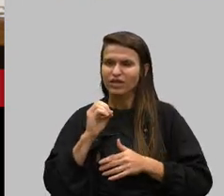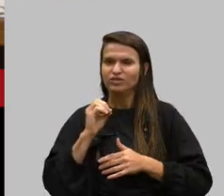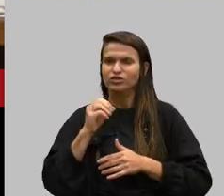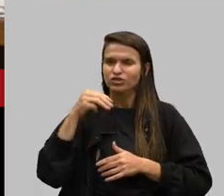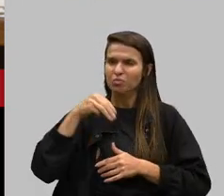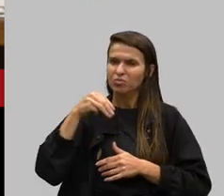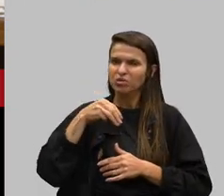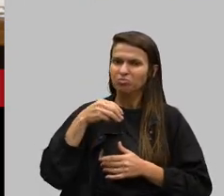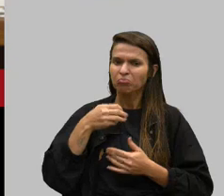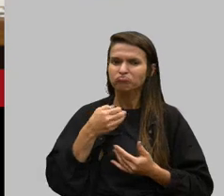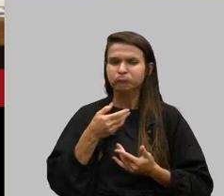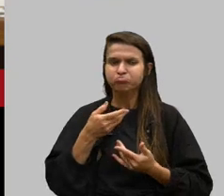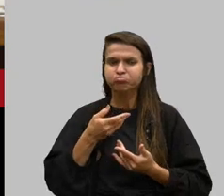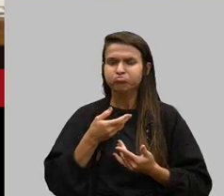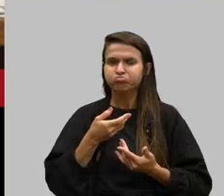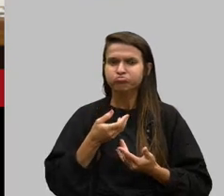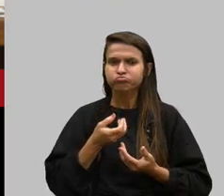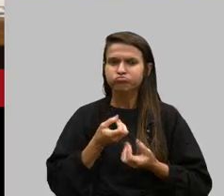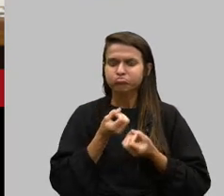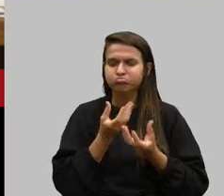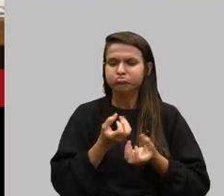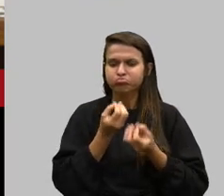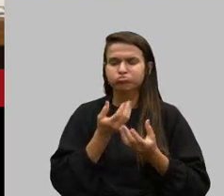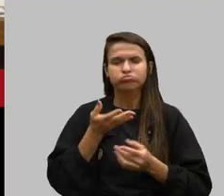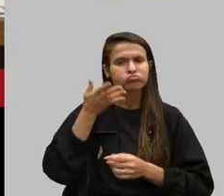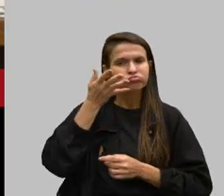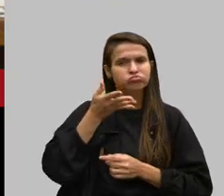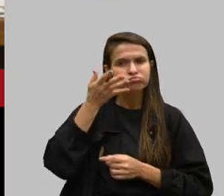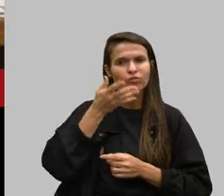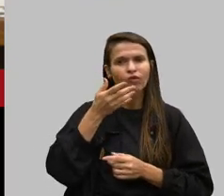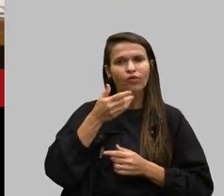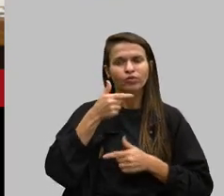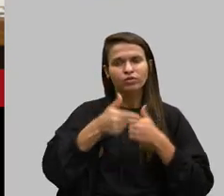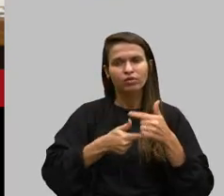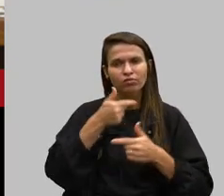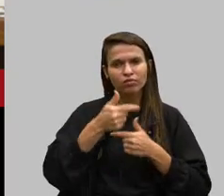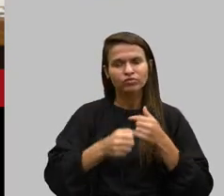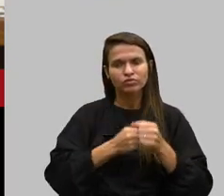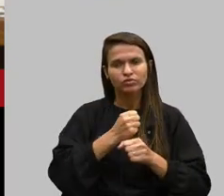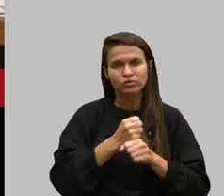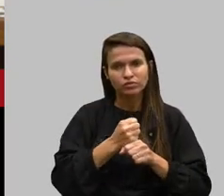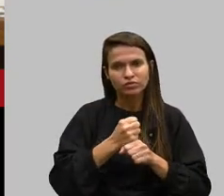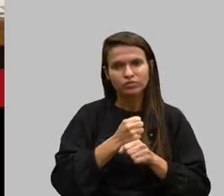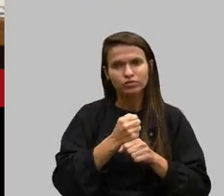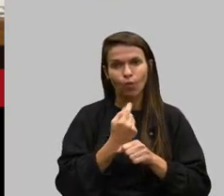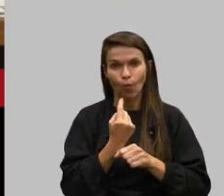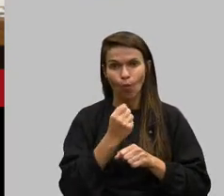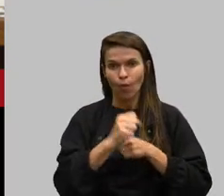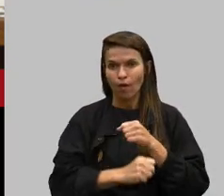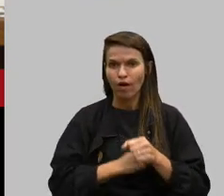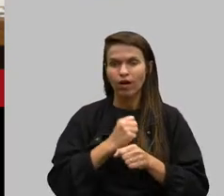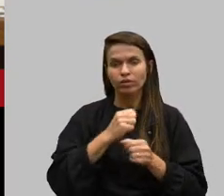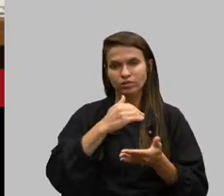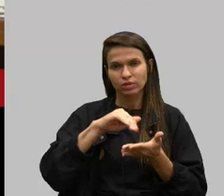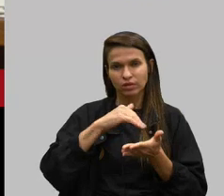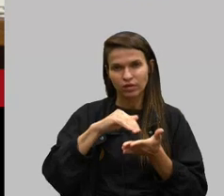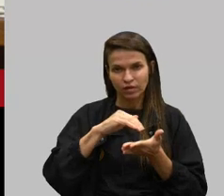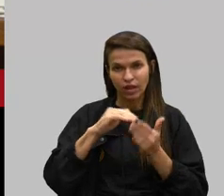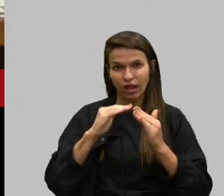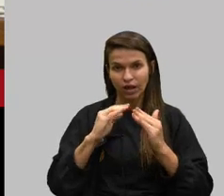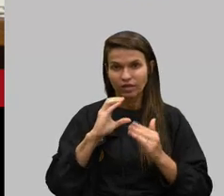julgava importante do trabalho que foi desenvolvido nesse um ano na Secretaria da casa civil eu confesso que nesse